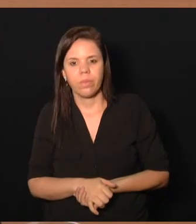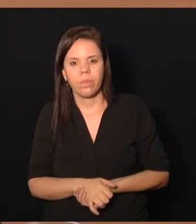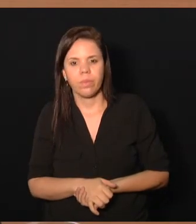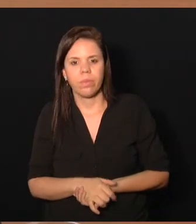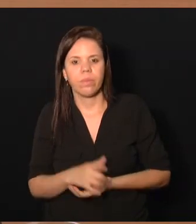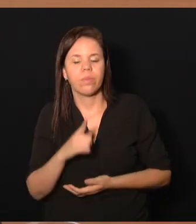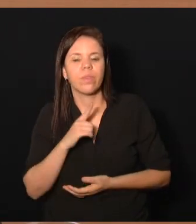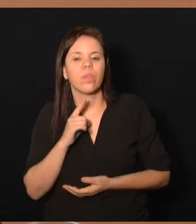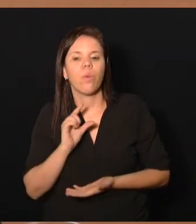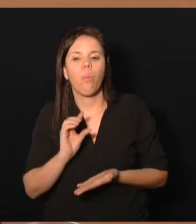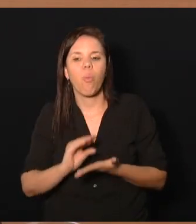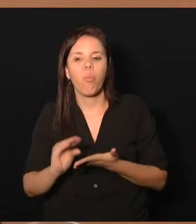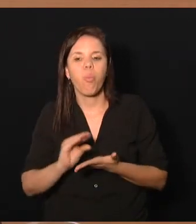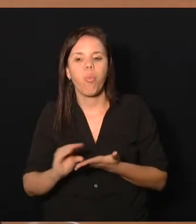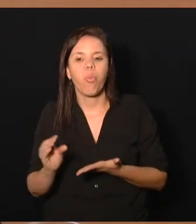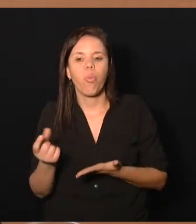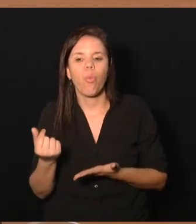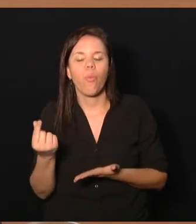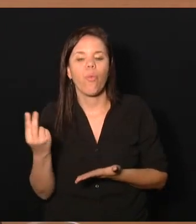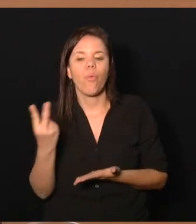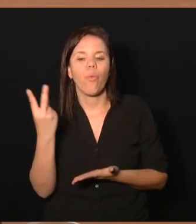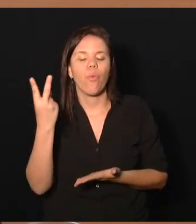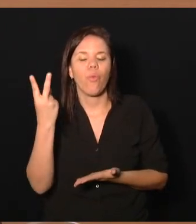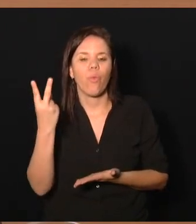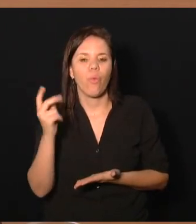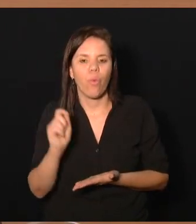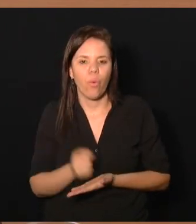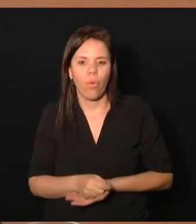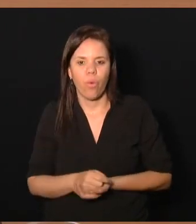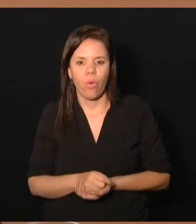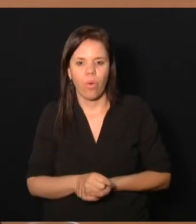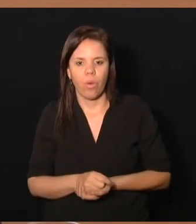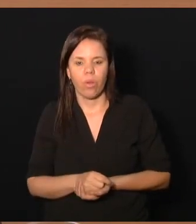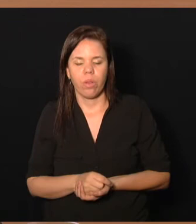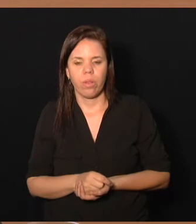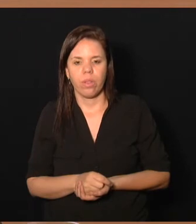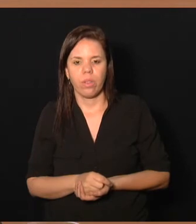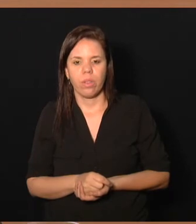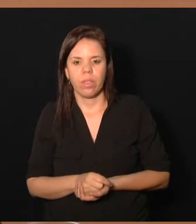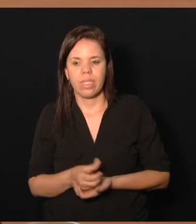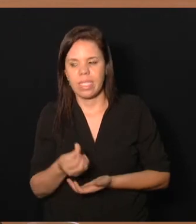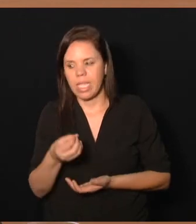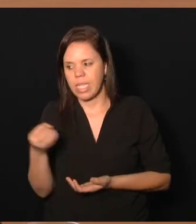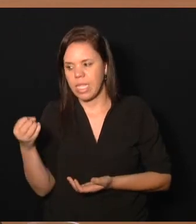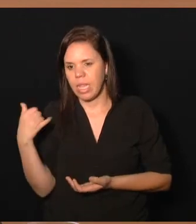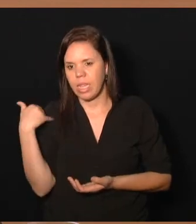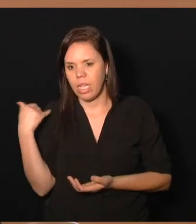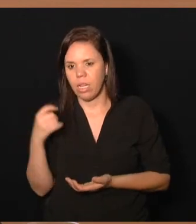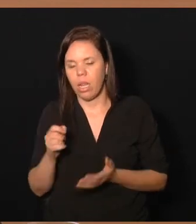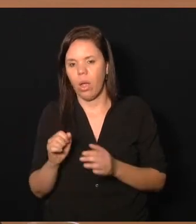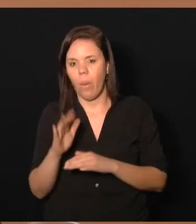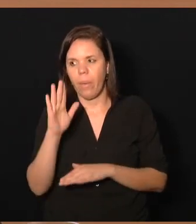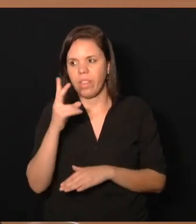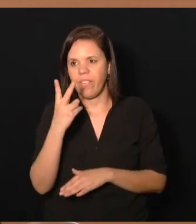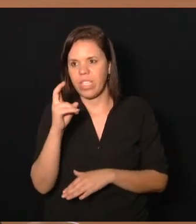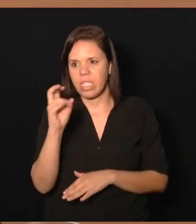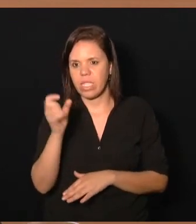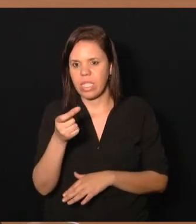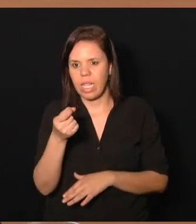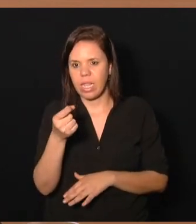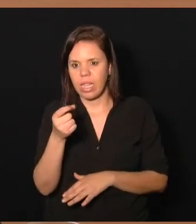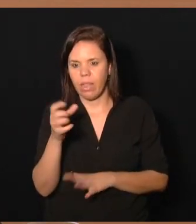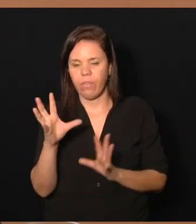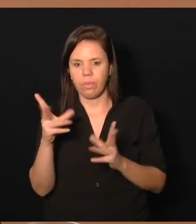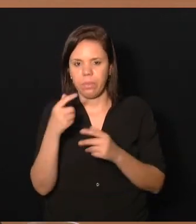o custo médio. É o custo médio. Se desse para 60 anos, teria que aumentar 25 centavos para todos.